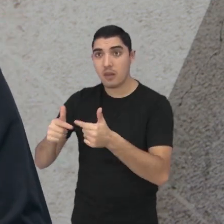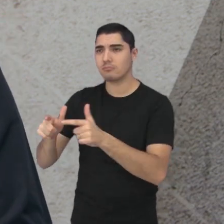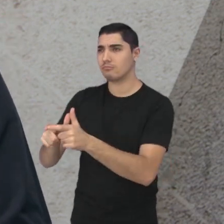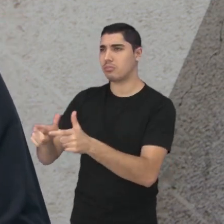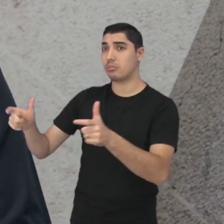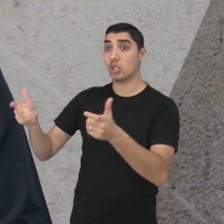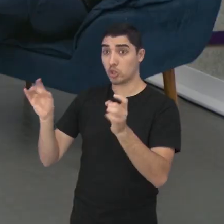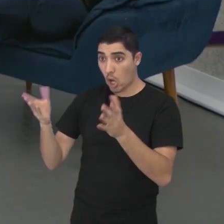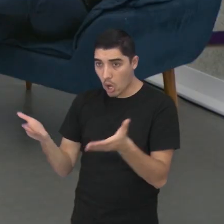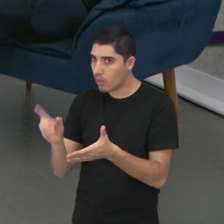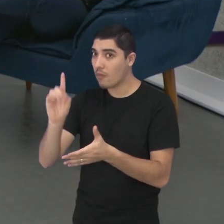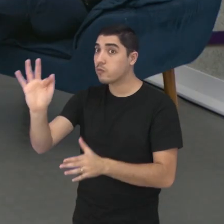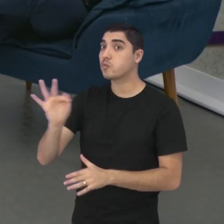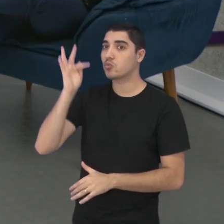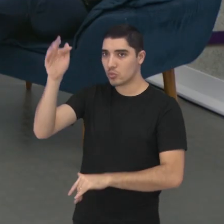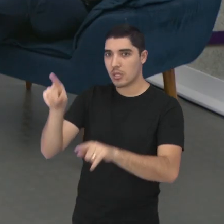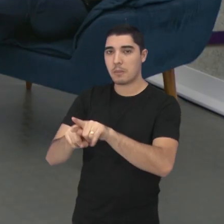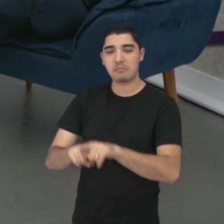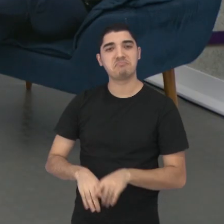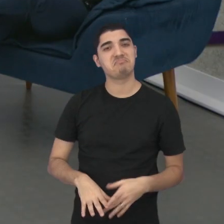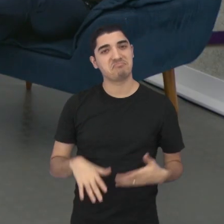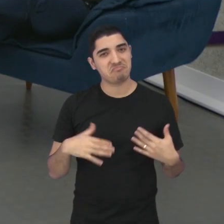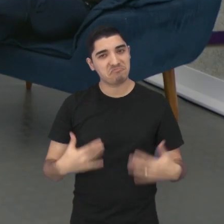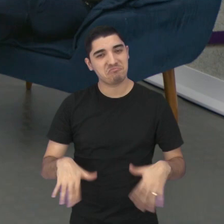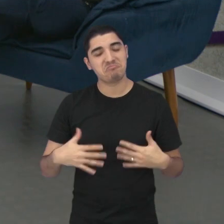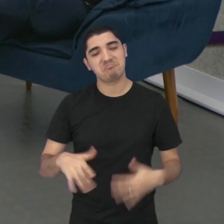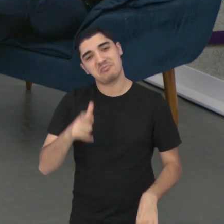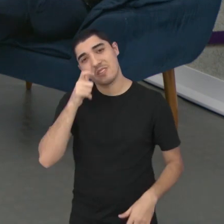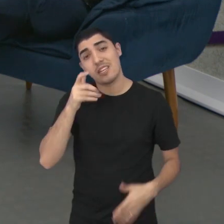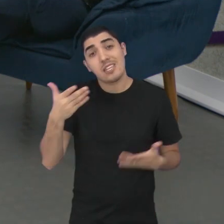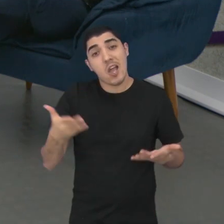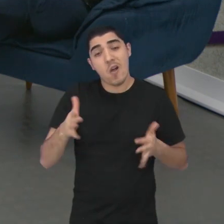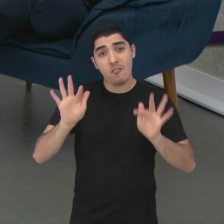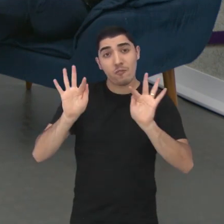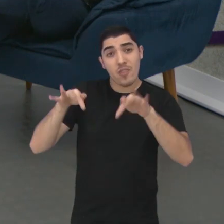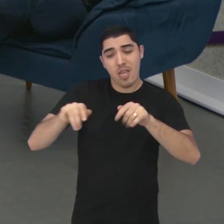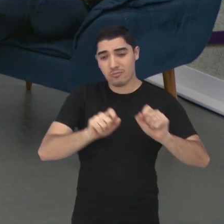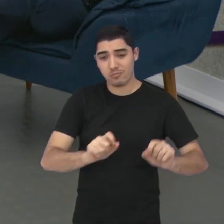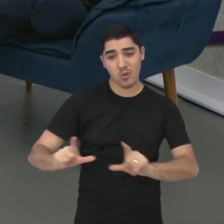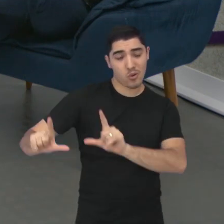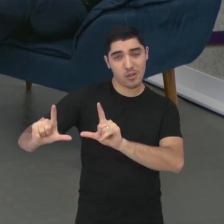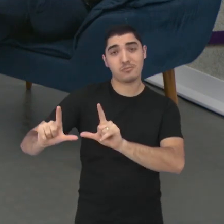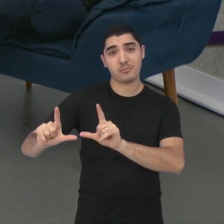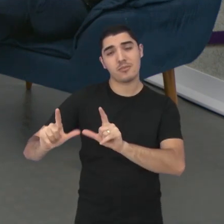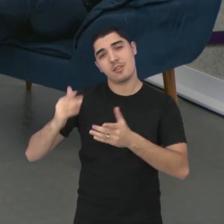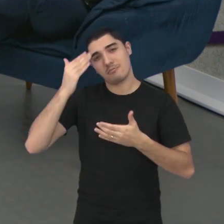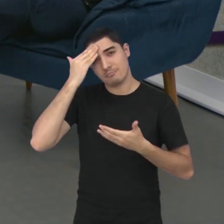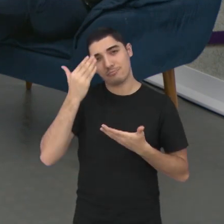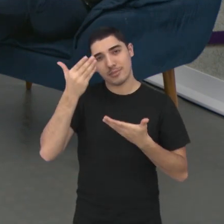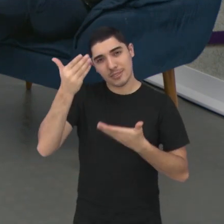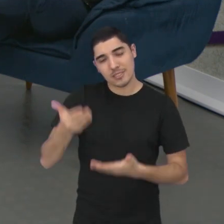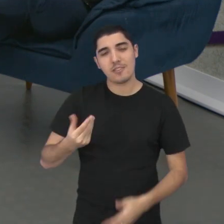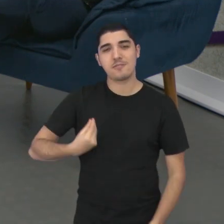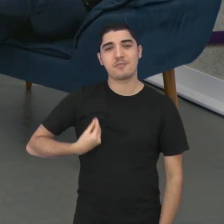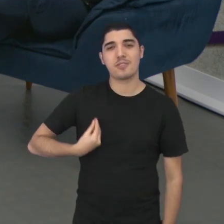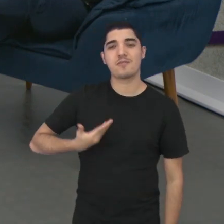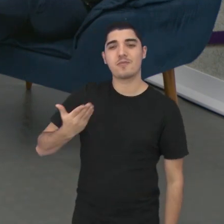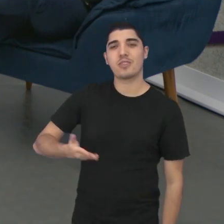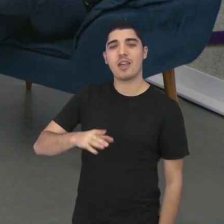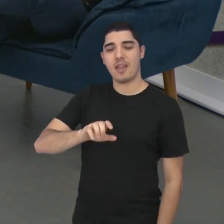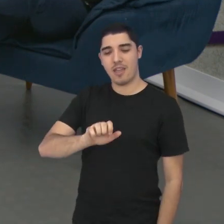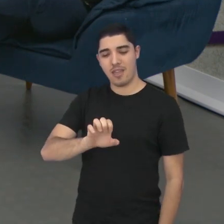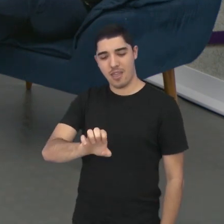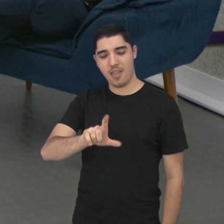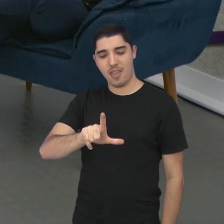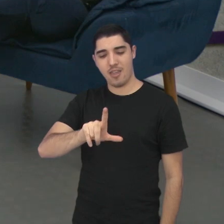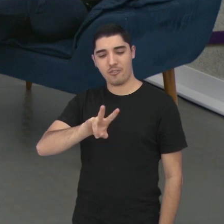momento, mas para o futuro. Muito interessante, né, pessoal? E chegamos à estação final do nosso programa de hoje. Agradecemos a presença do